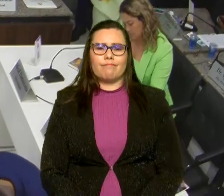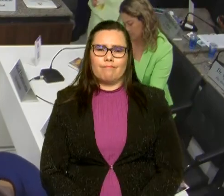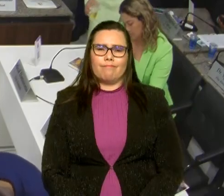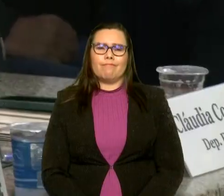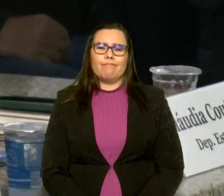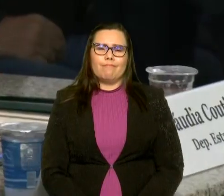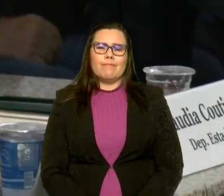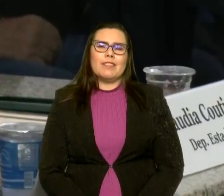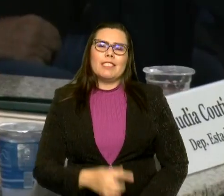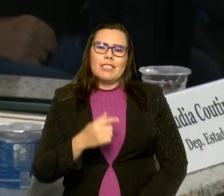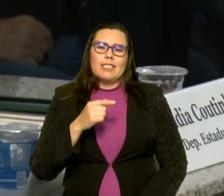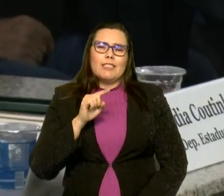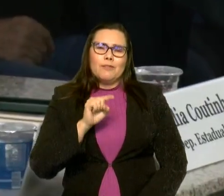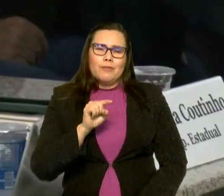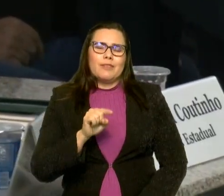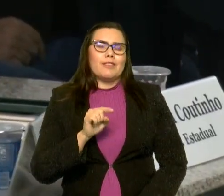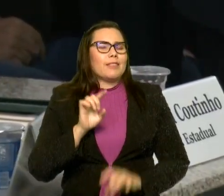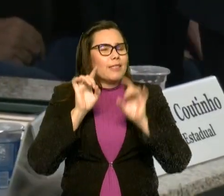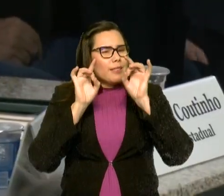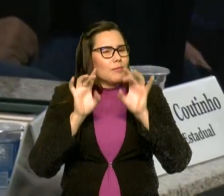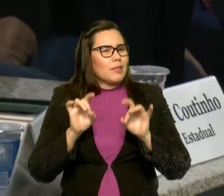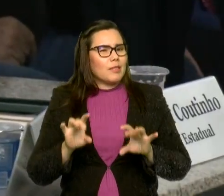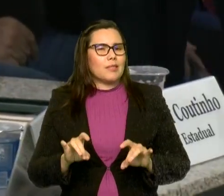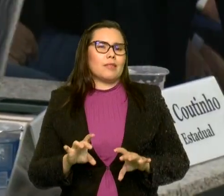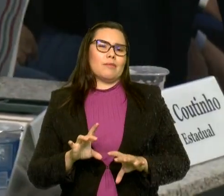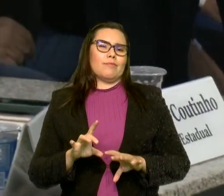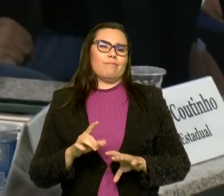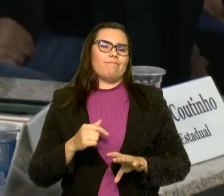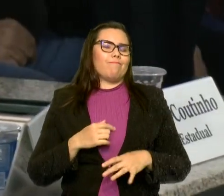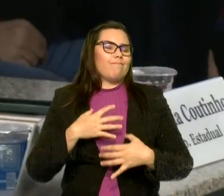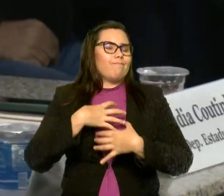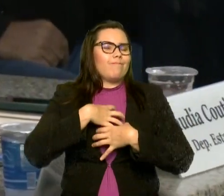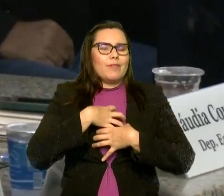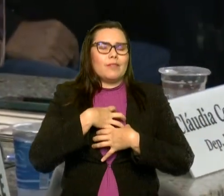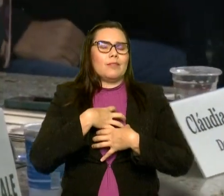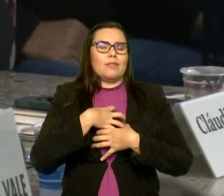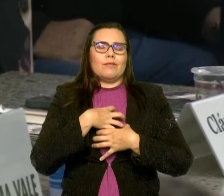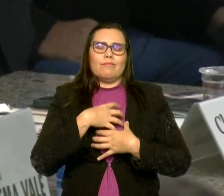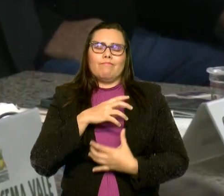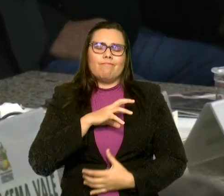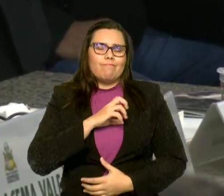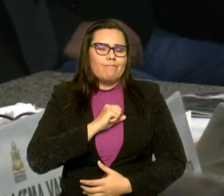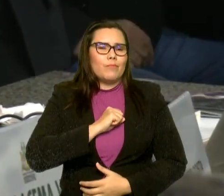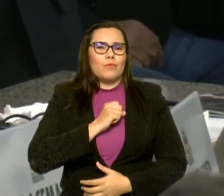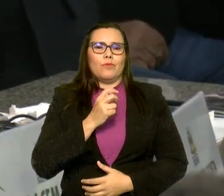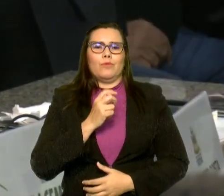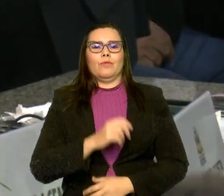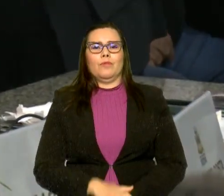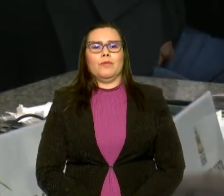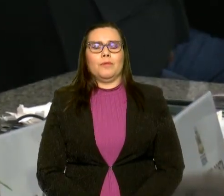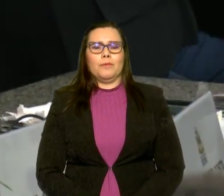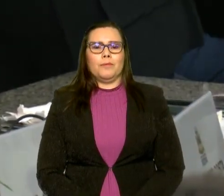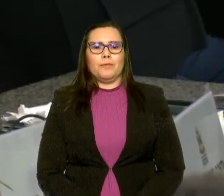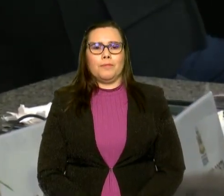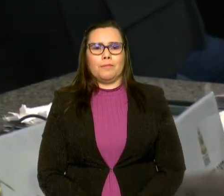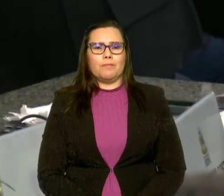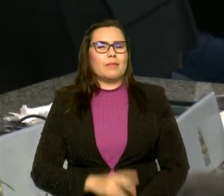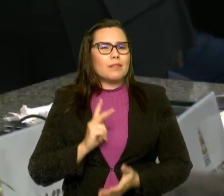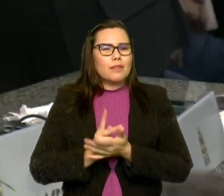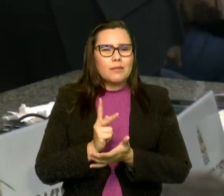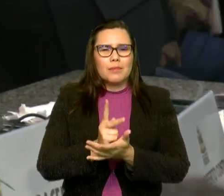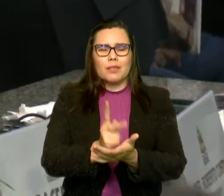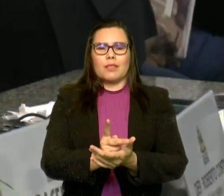mora nos nossos corações, tá? Para sempre. A senhora é uma referência para a política,